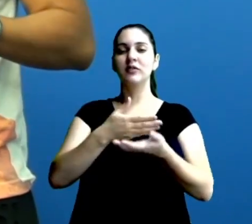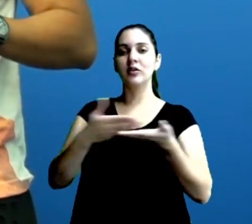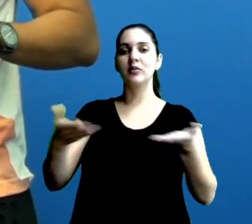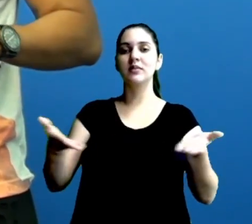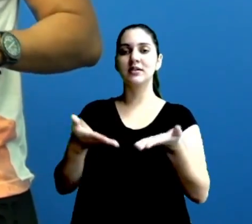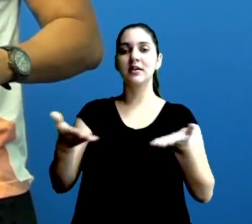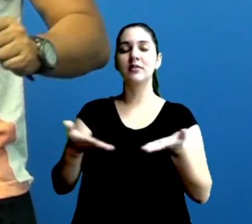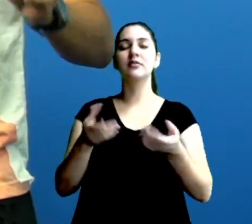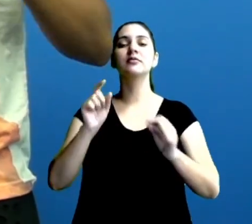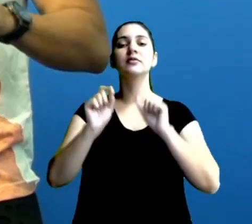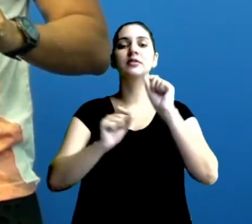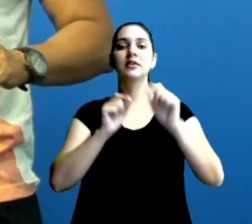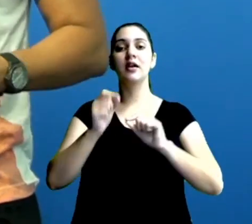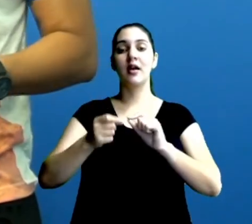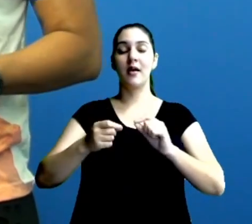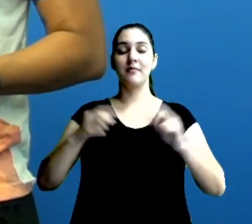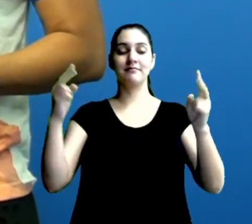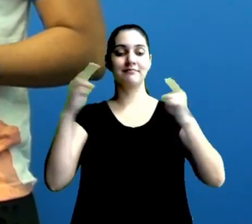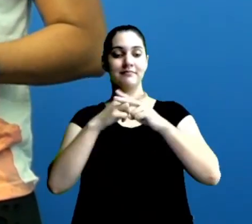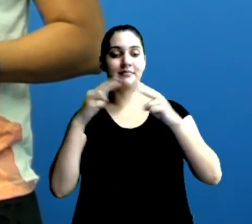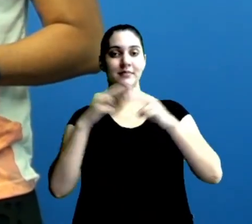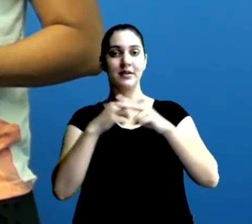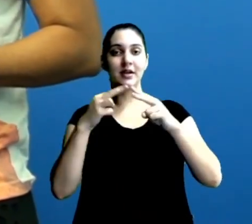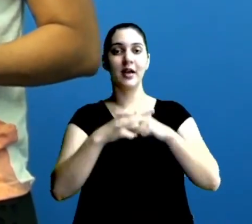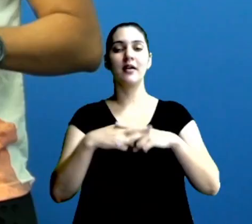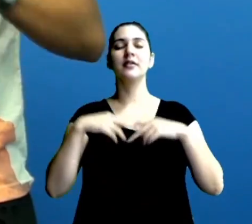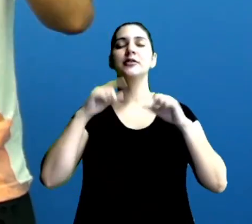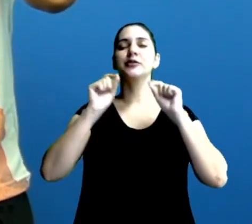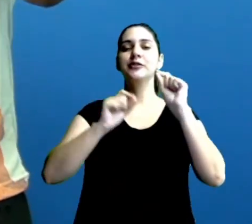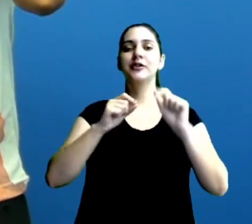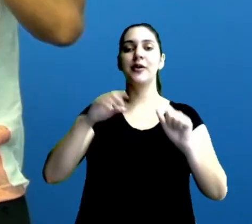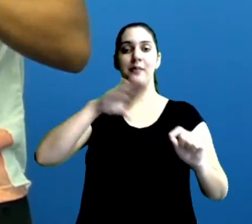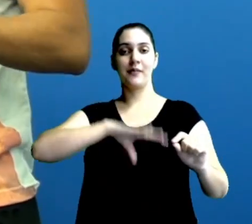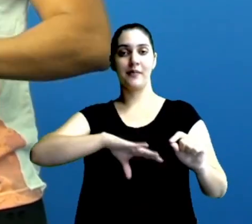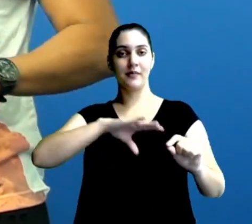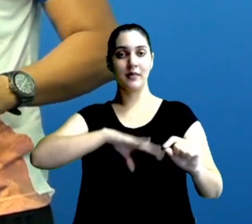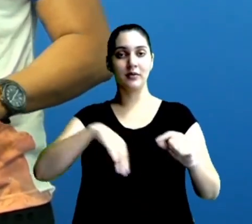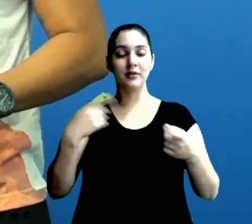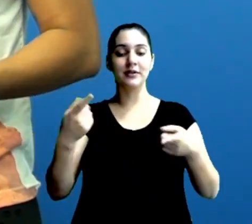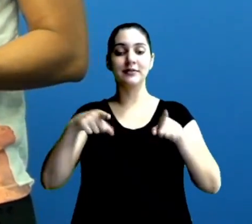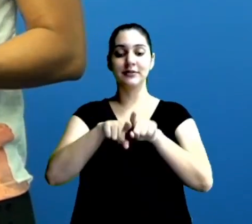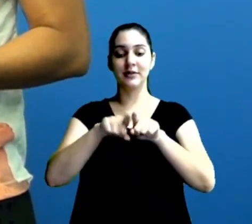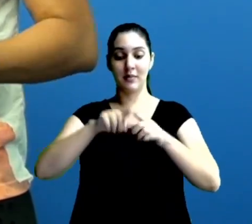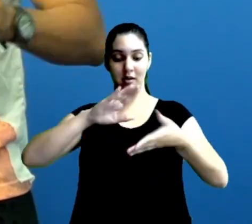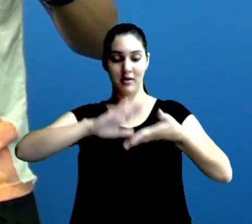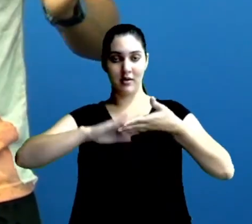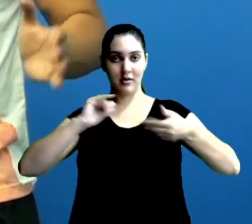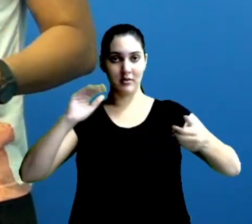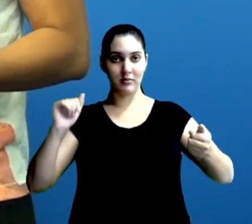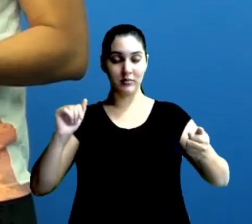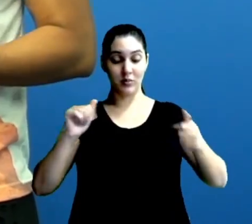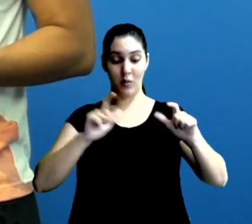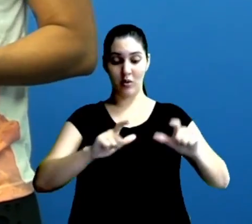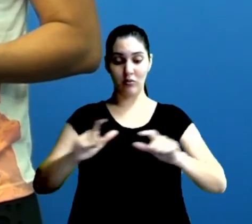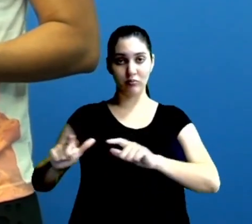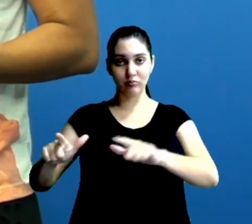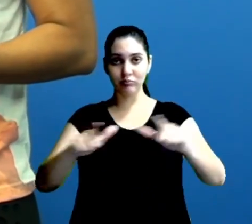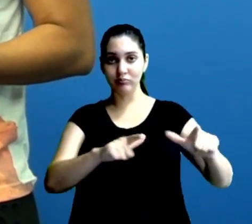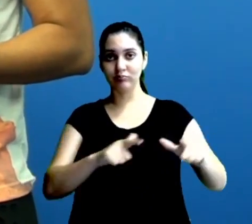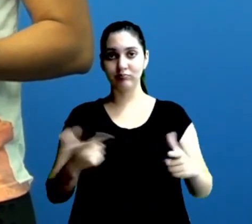uma briga entre portugueses e espanhóis por esses